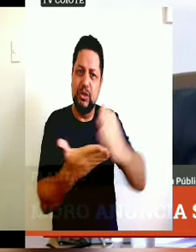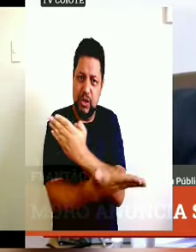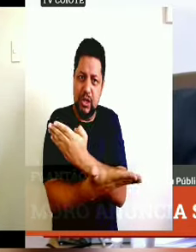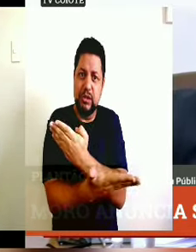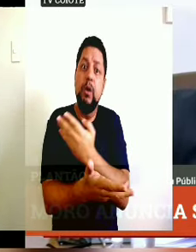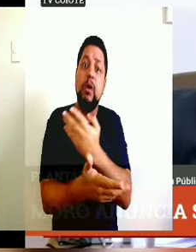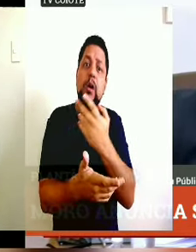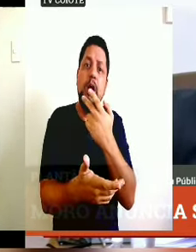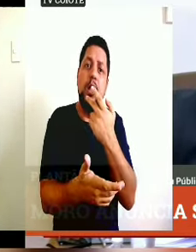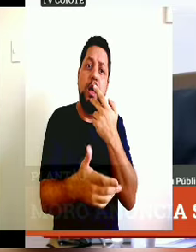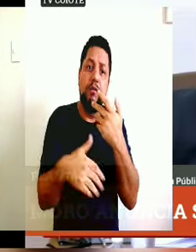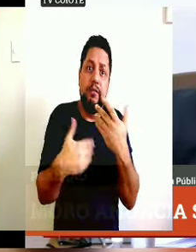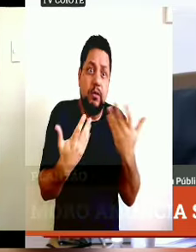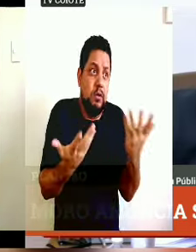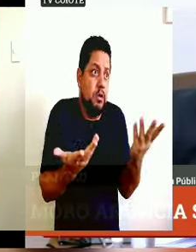né?